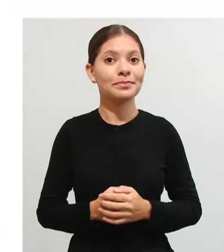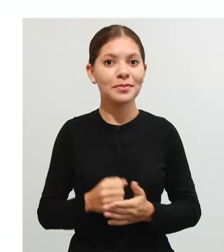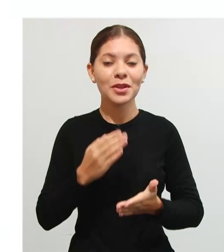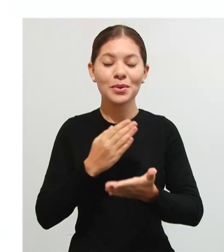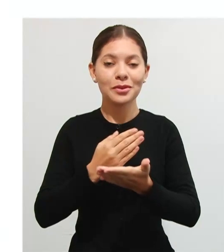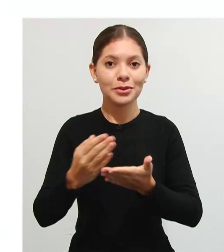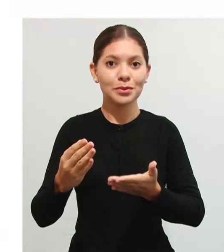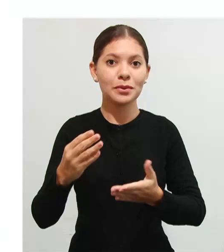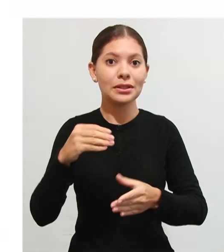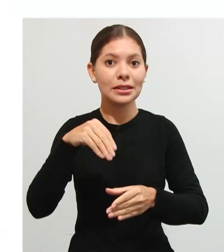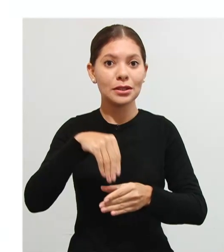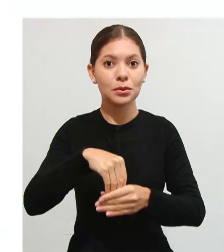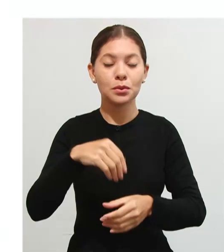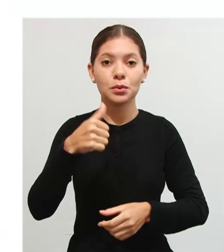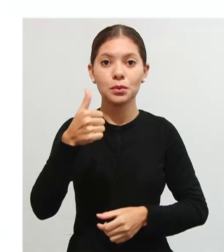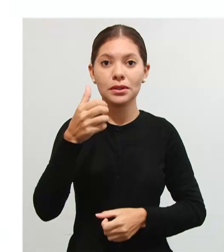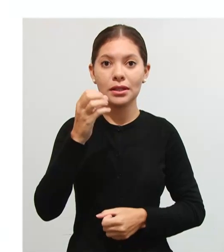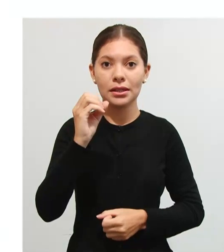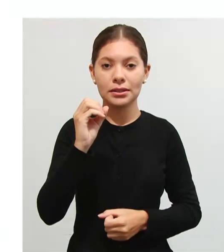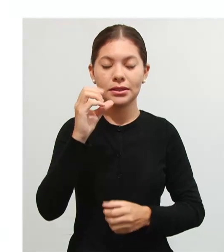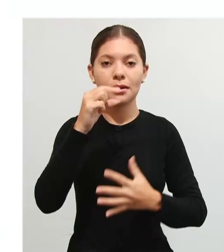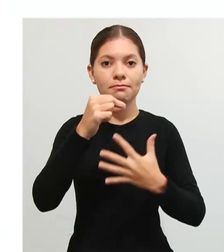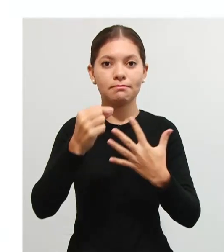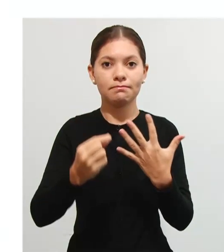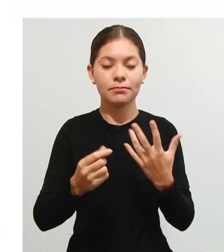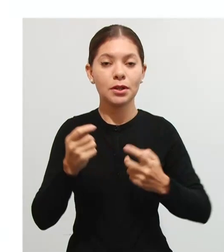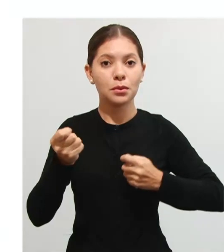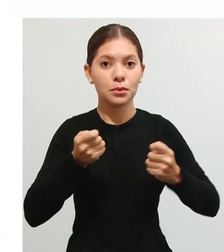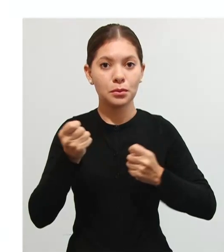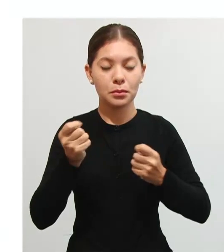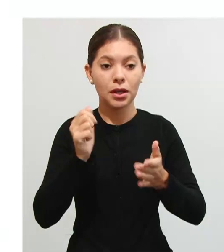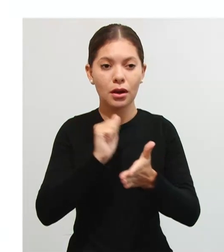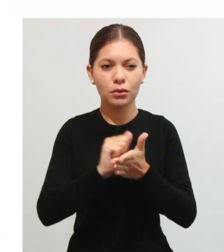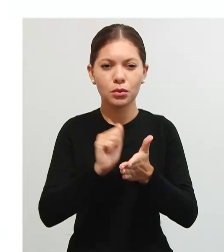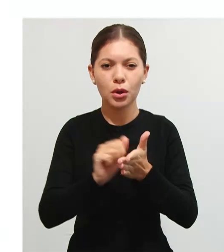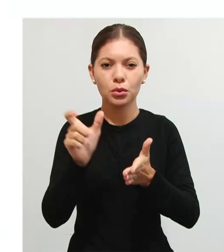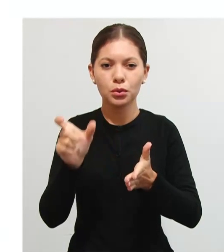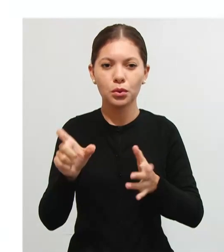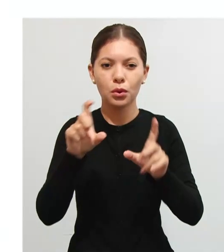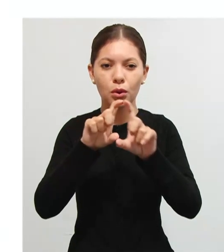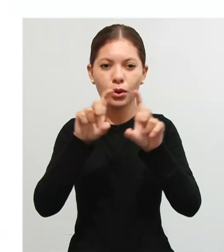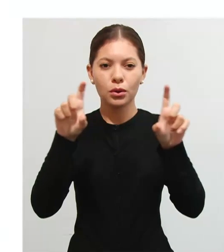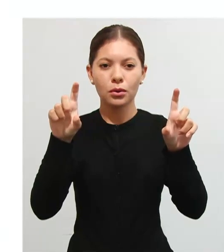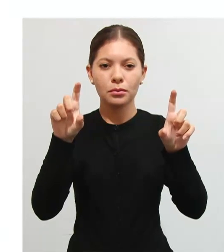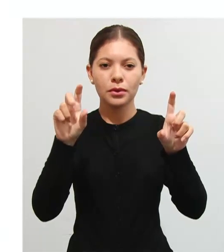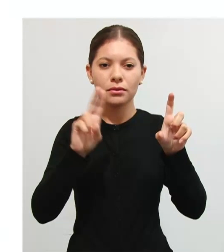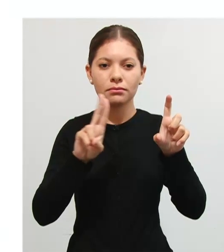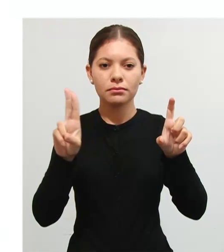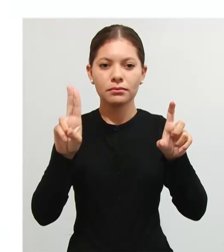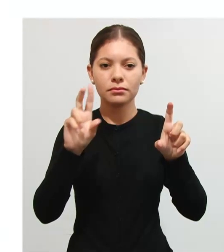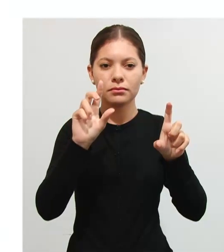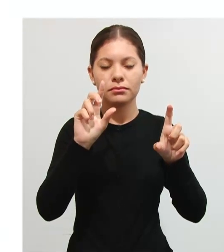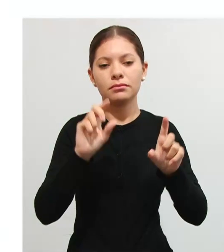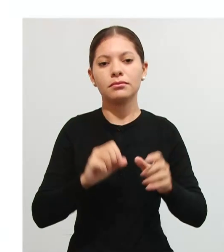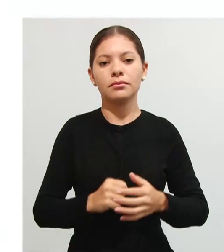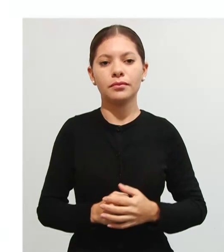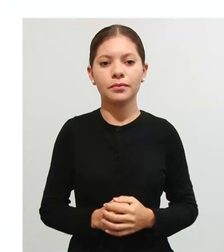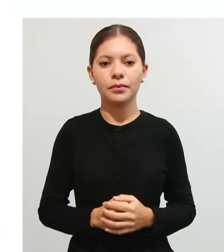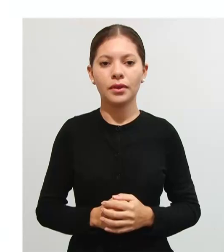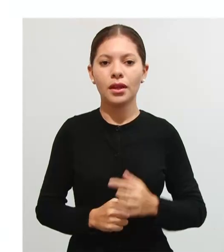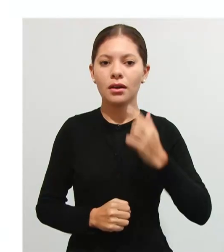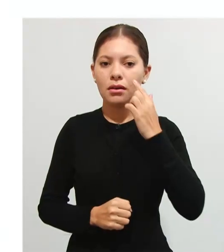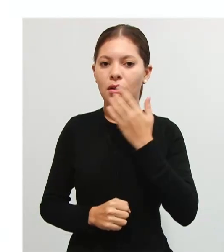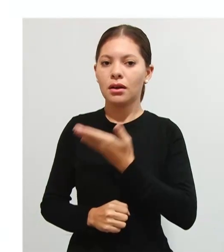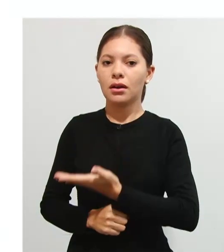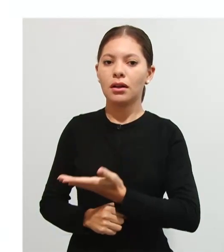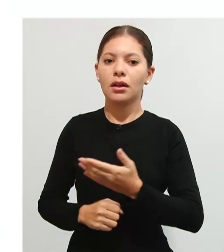Continuamos dentro dos 10 princípios de economia do autor Gregory Mankiw. Como sabemos, são divididos em